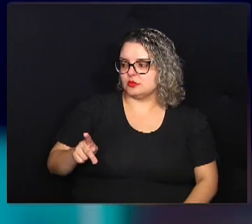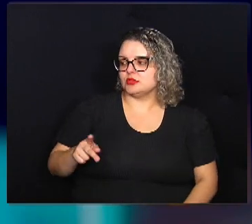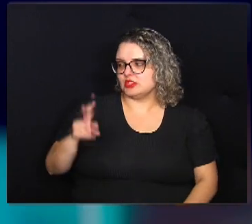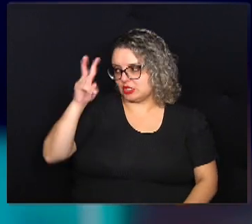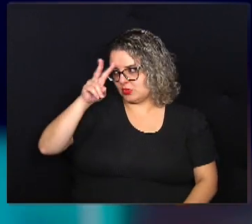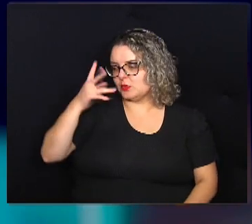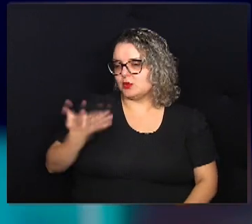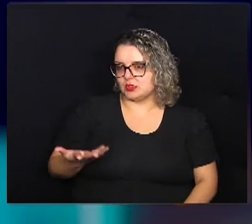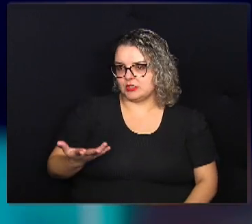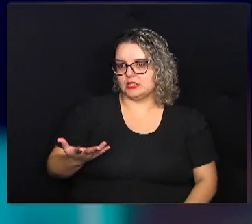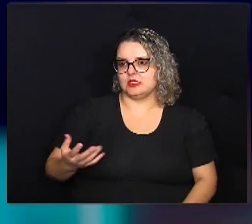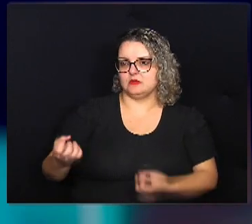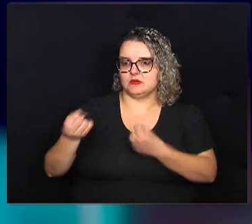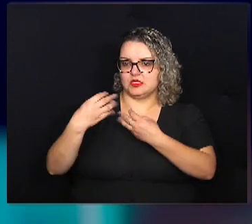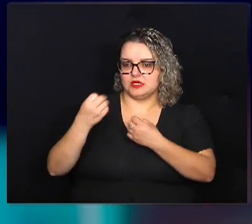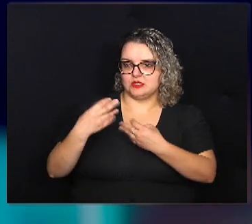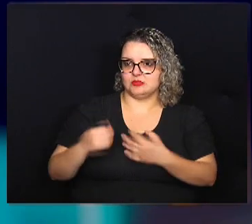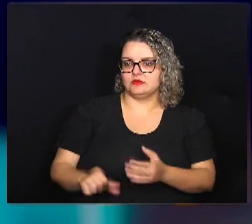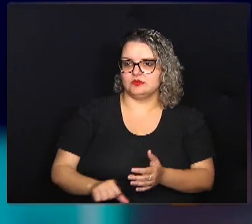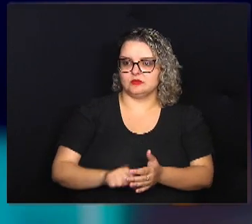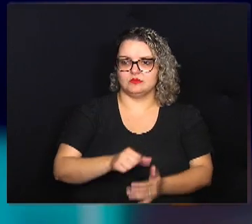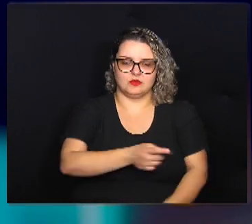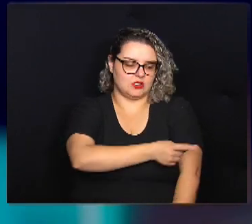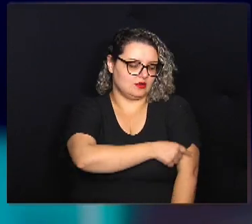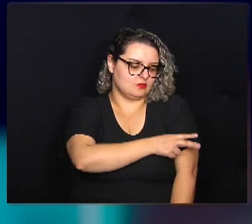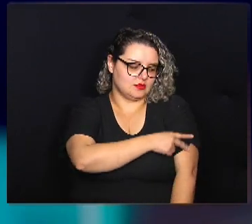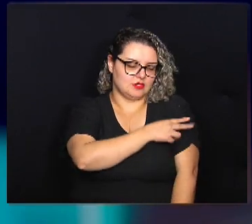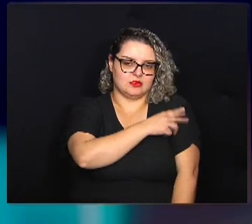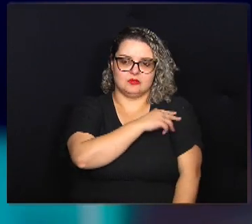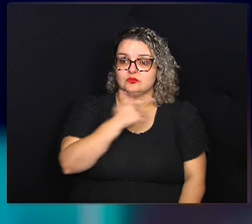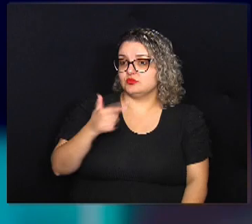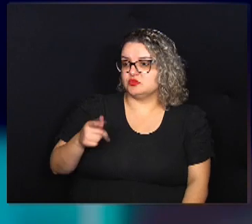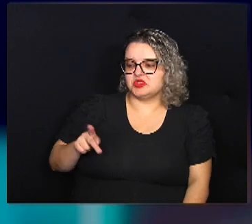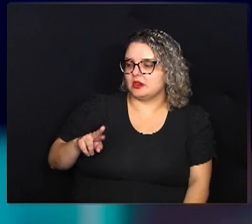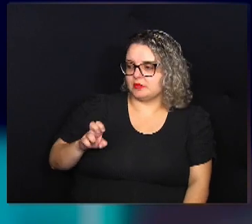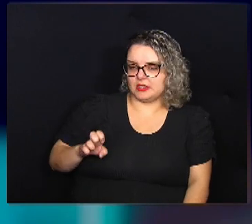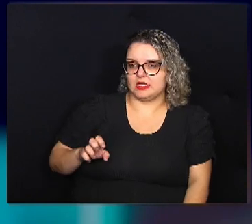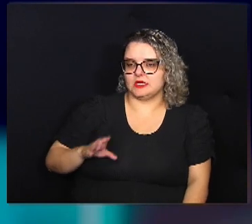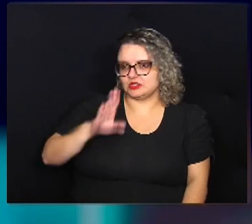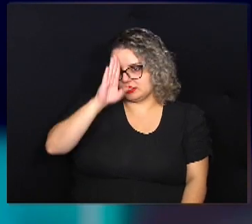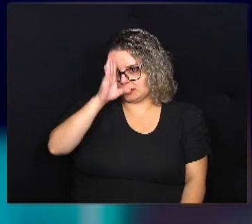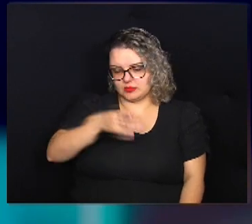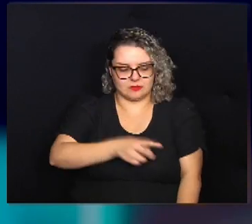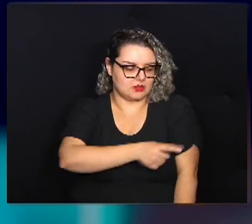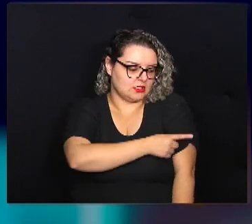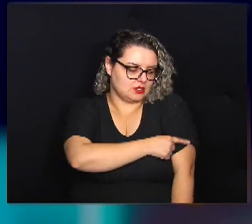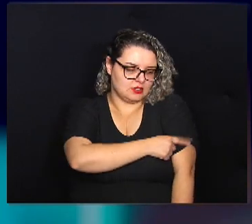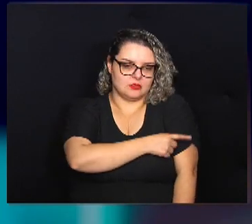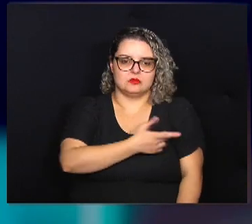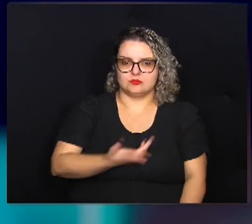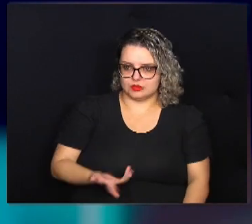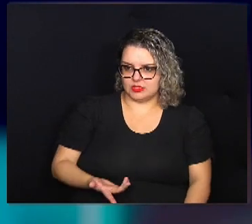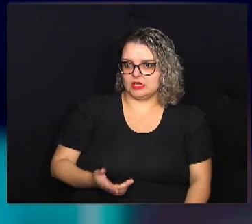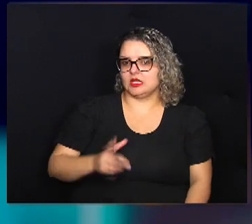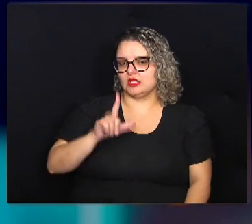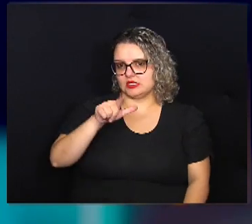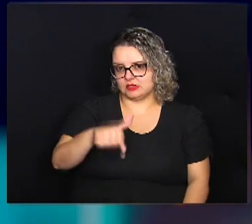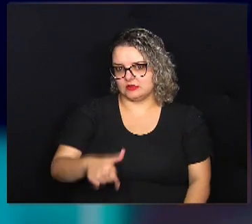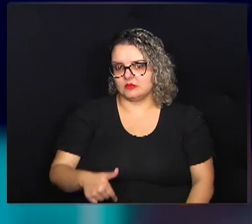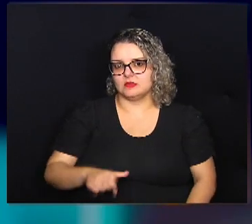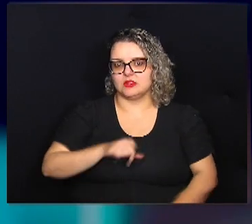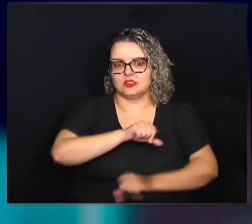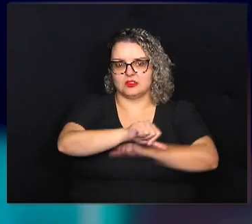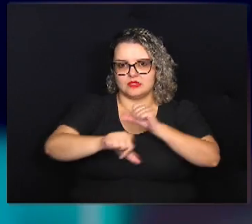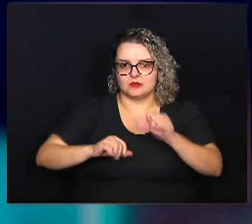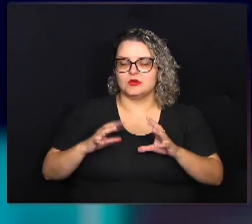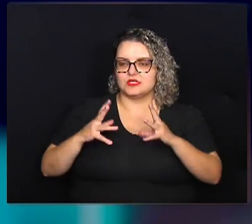que lecionaram, do primeiro aninho, né? Na época não existia pré ainda, já era o primeiro ano, a gente entrava, né? Depois que hoje, com essas mudanças